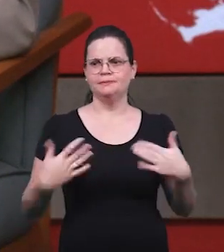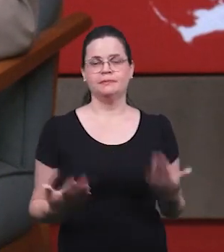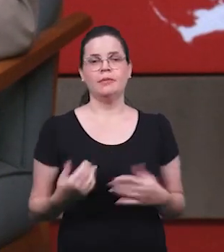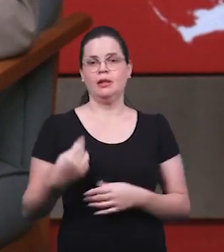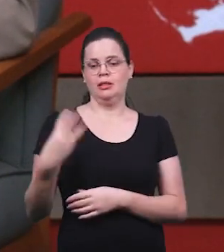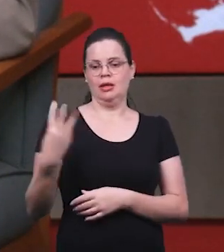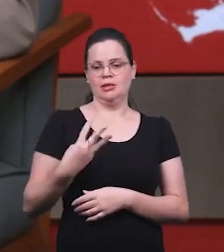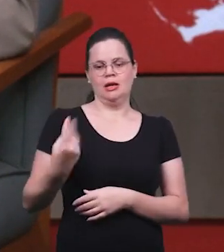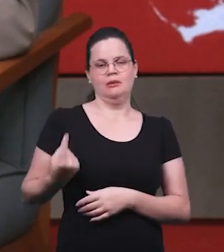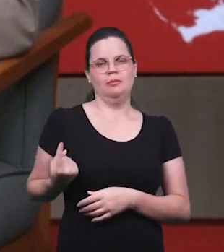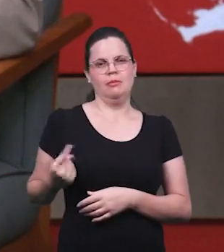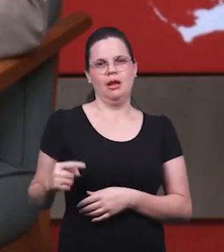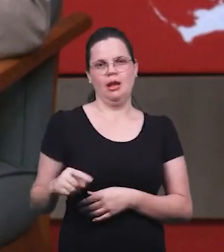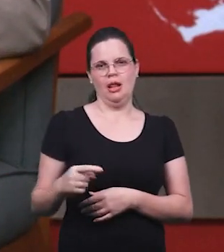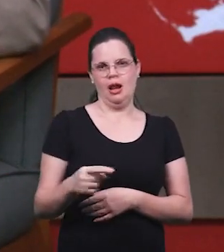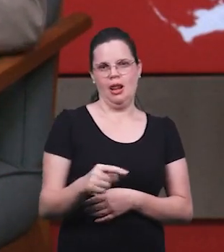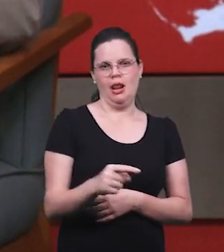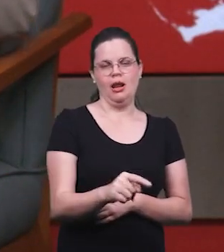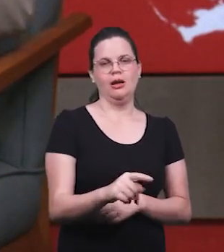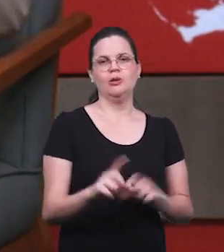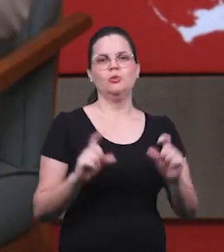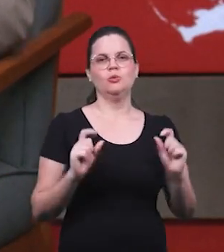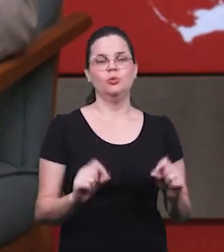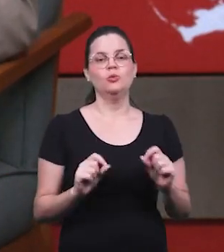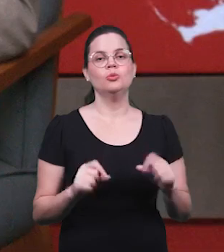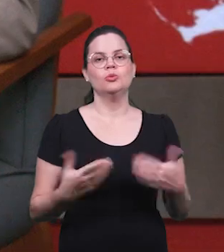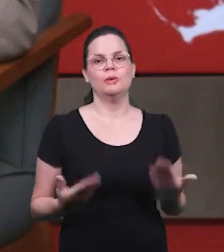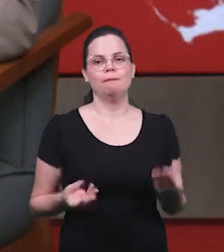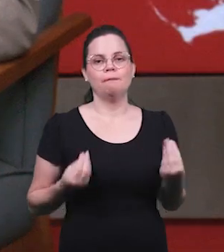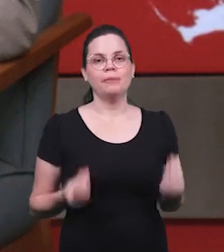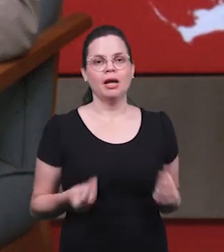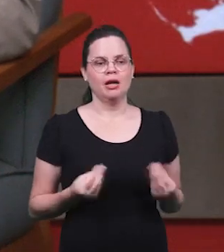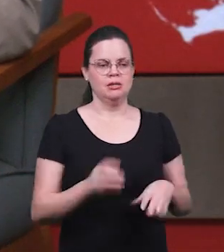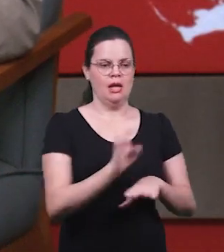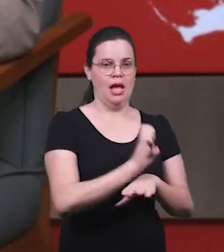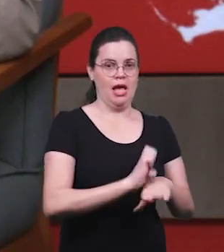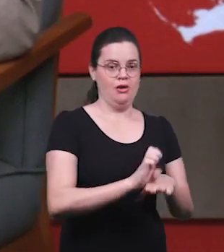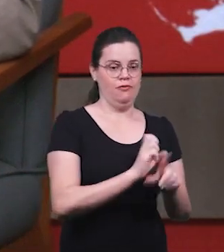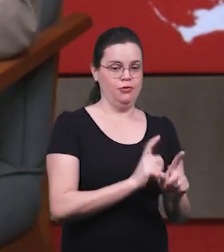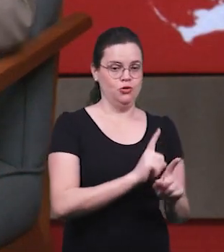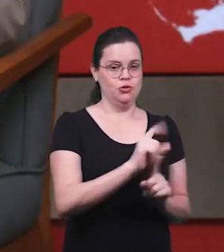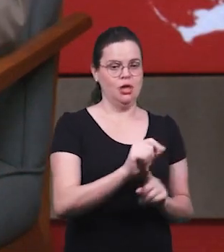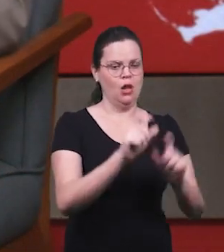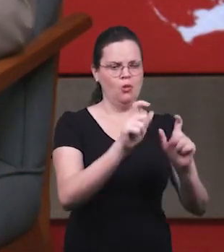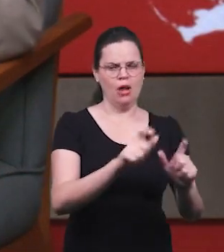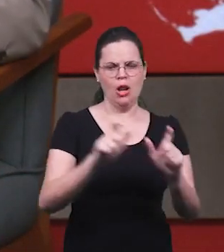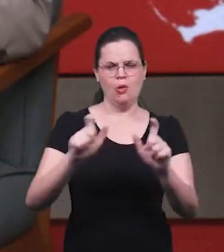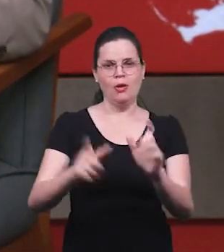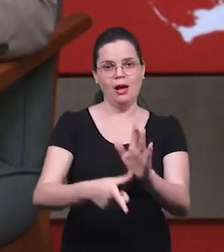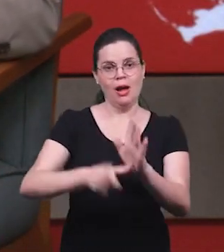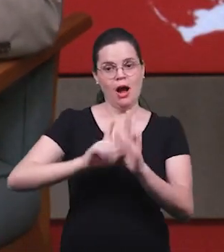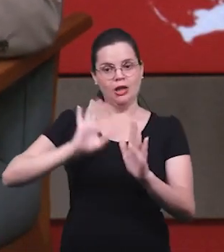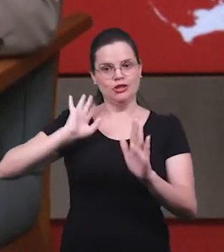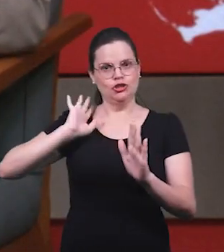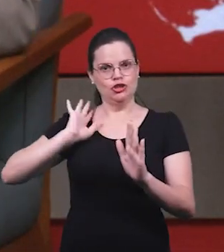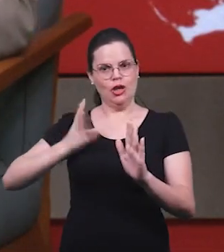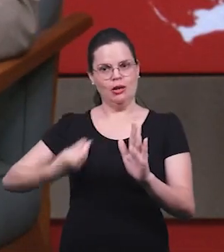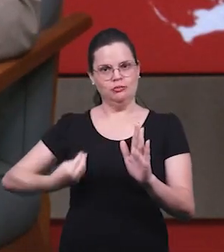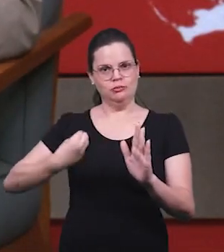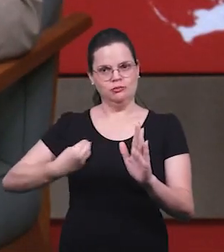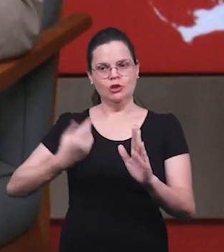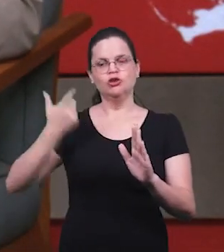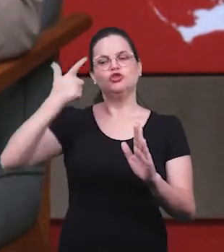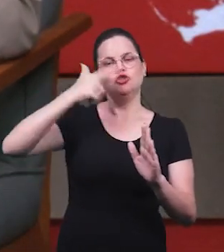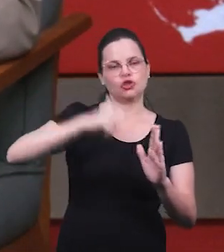é uma viagem onde ele sai confirmando a doutrina que